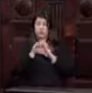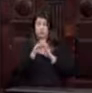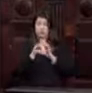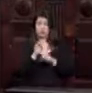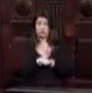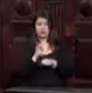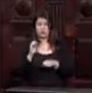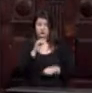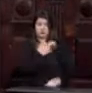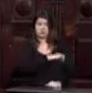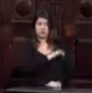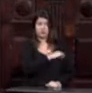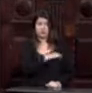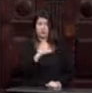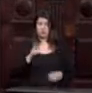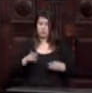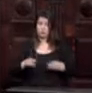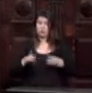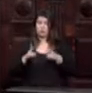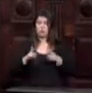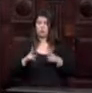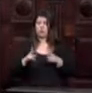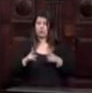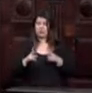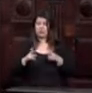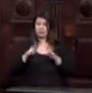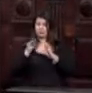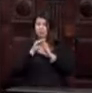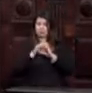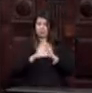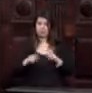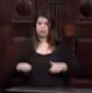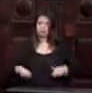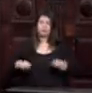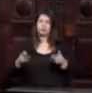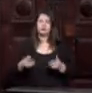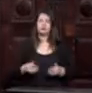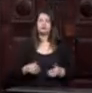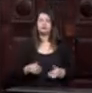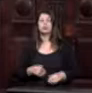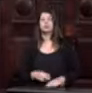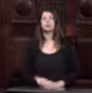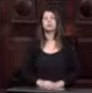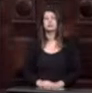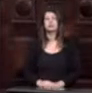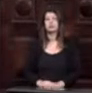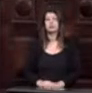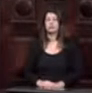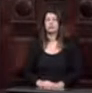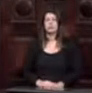Janeiro vai vigorar um teto de gastos entre os poderes,